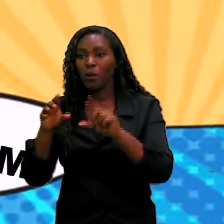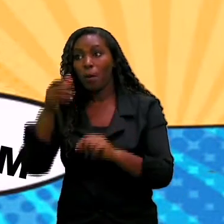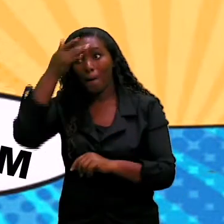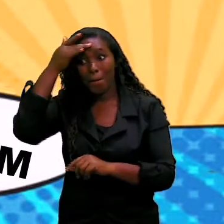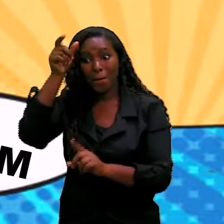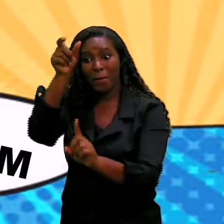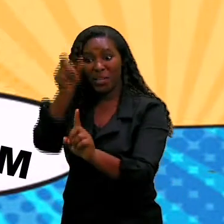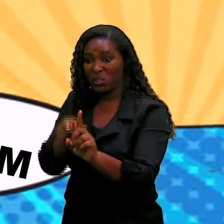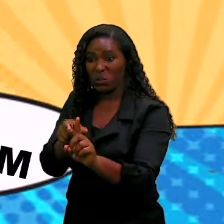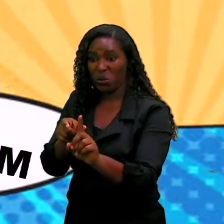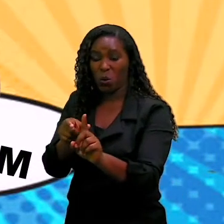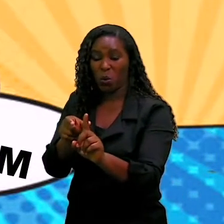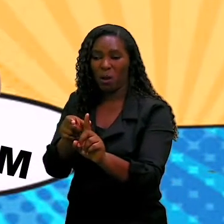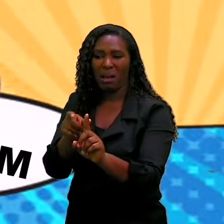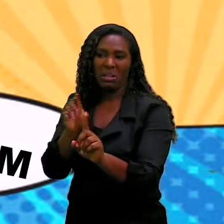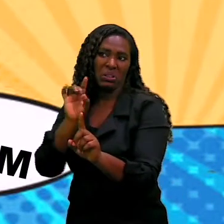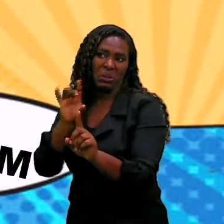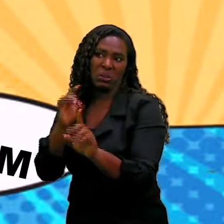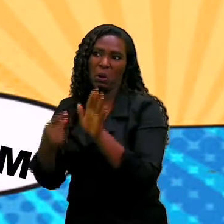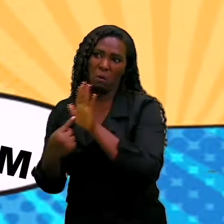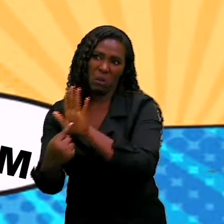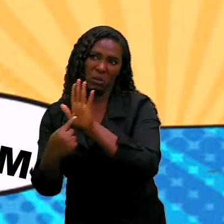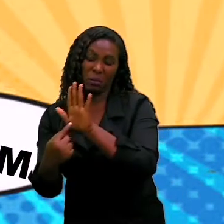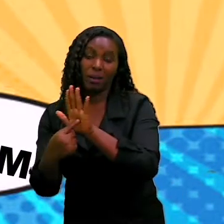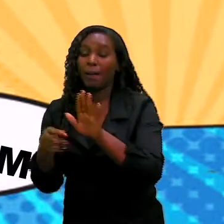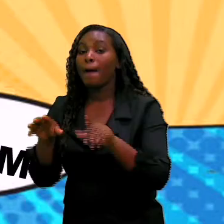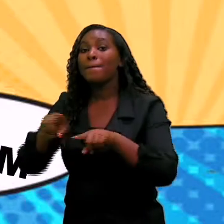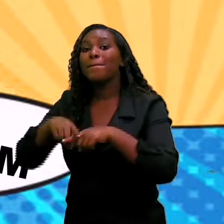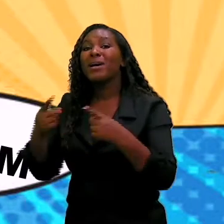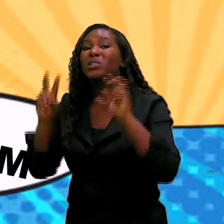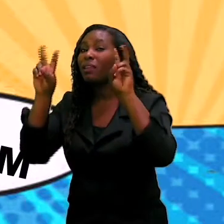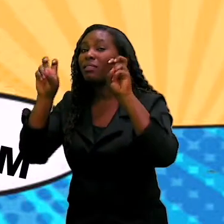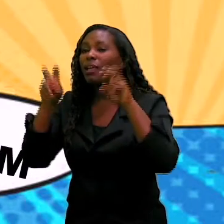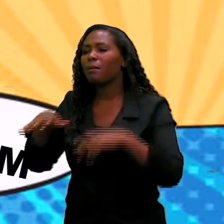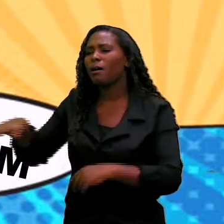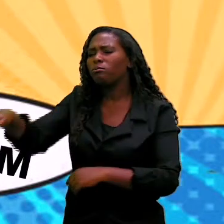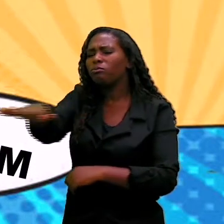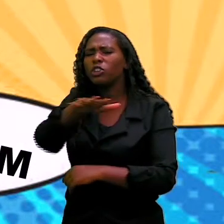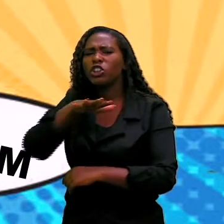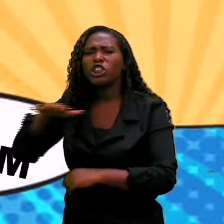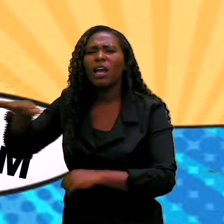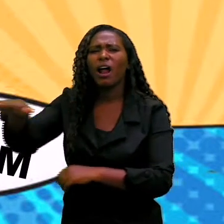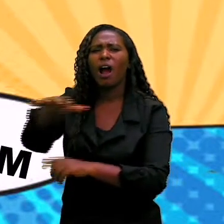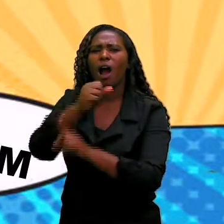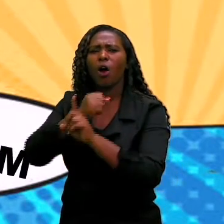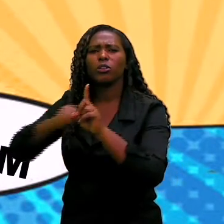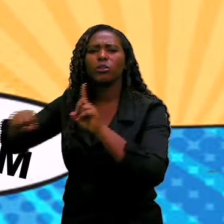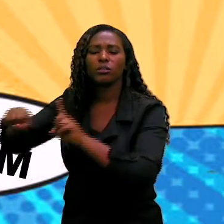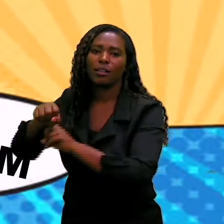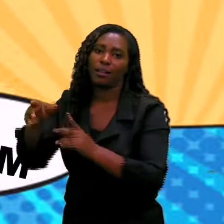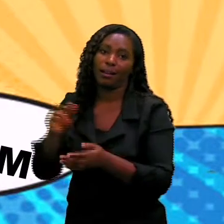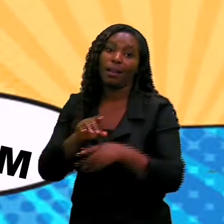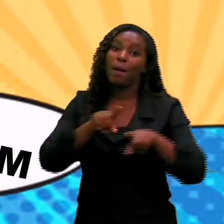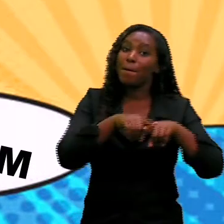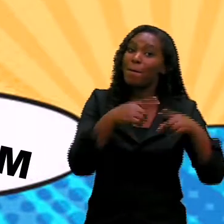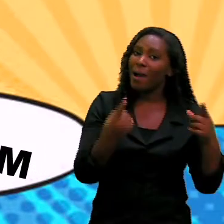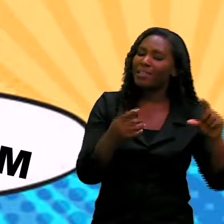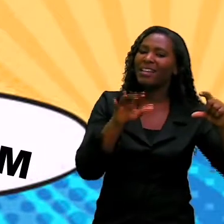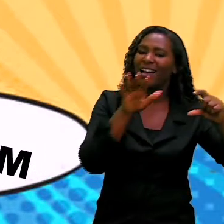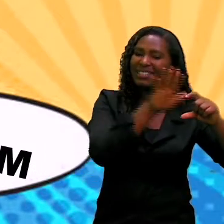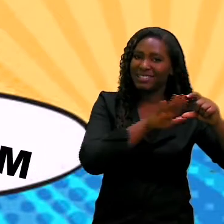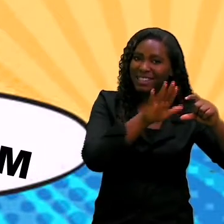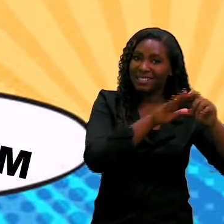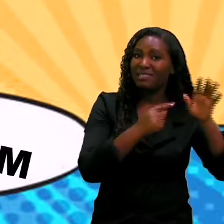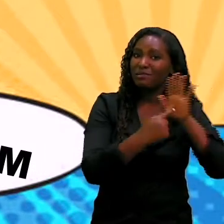coletividade. Já a charge, ela é originária de uma notícia e revela ao leitor a posição